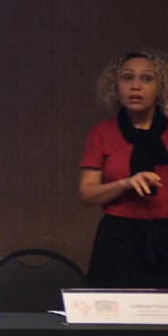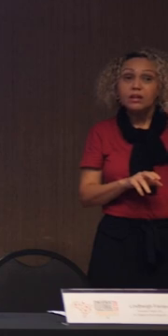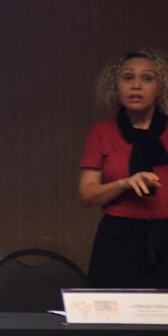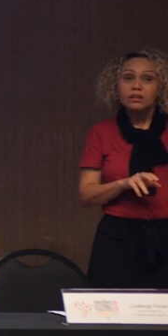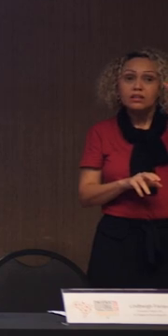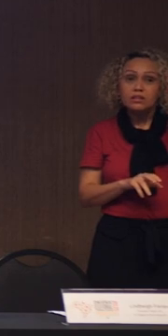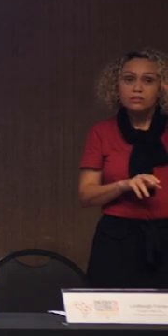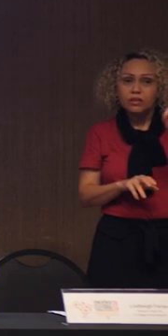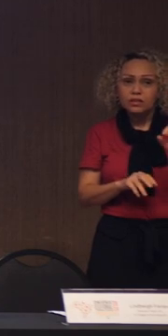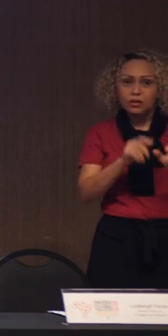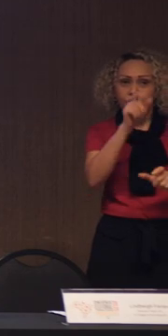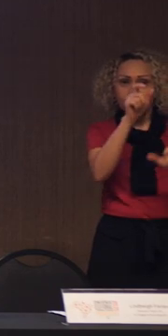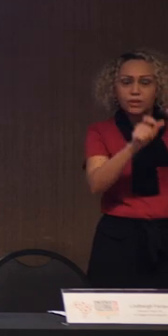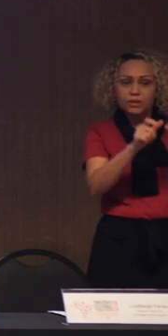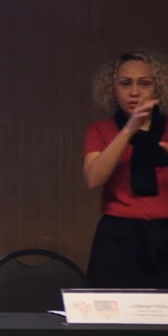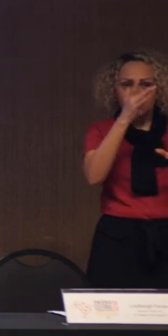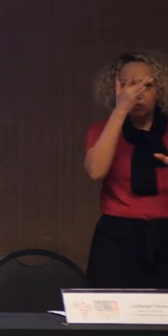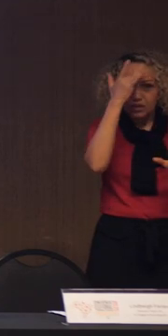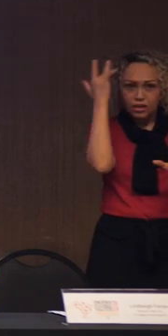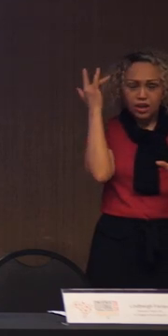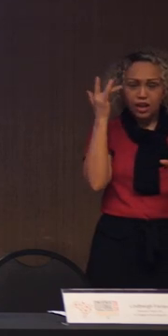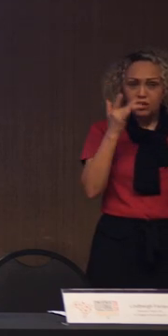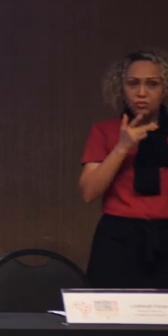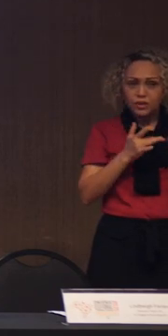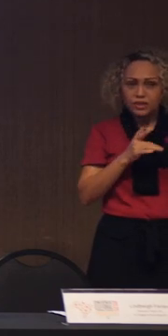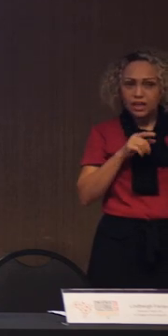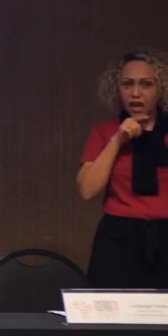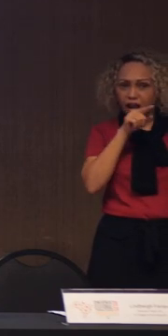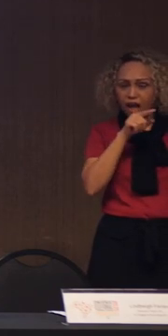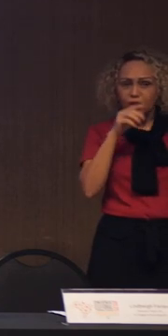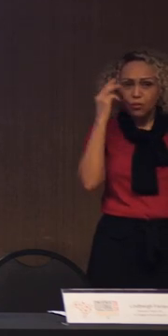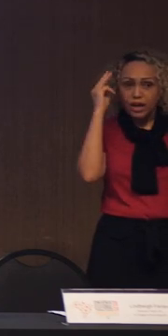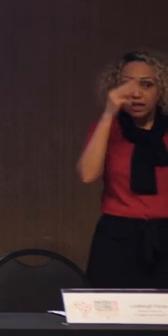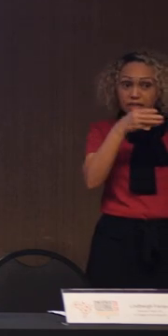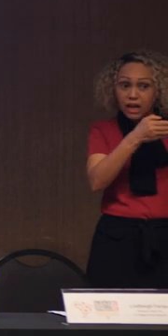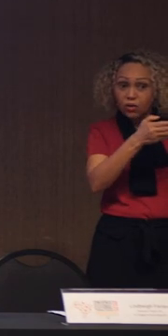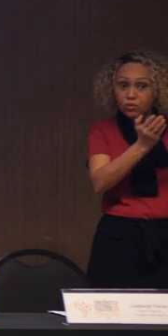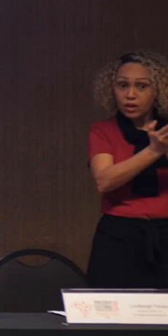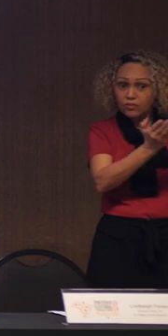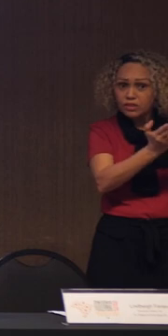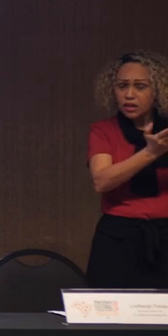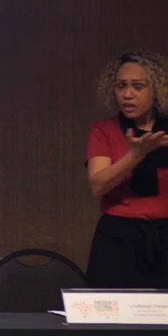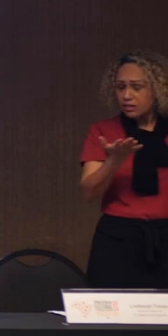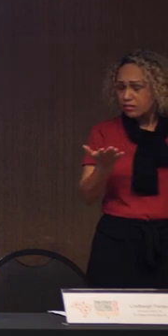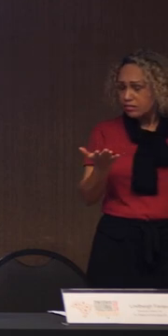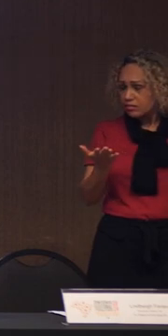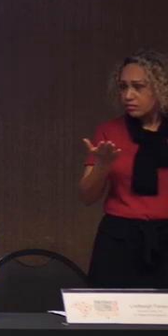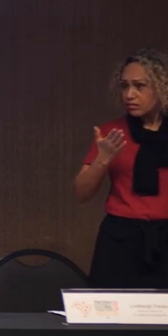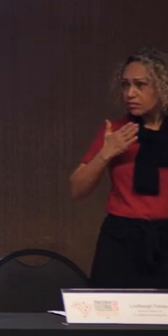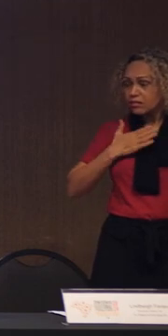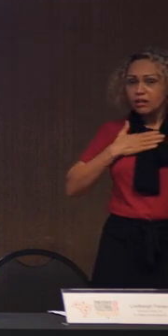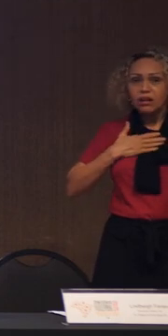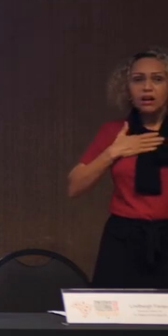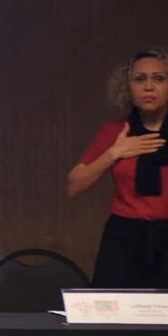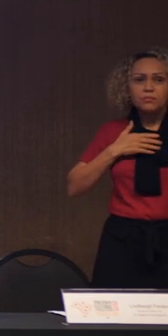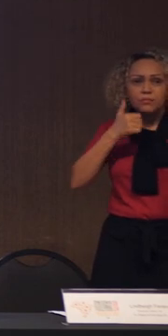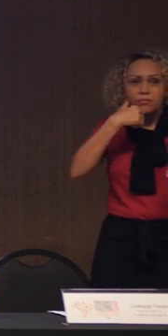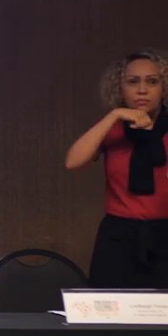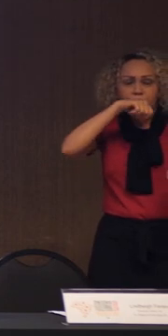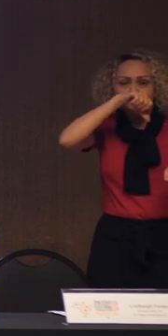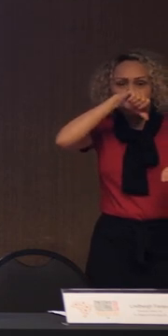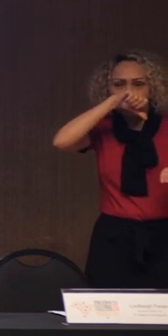metade dos petistas do Maranhão eram evangélicos. A minha mãe era evangélica e saiu da igreja porque não tinha uma igreja evangélica